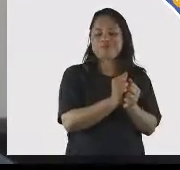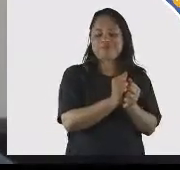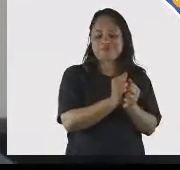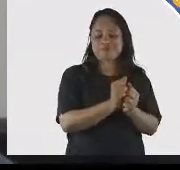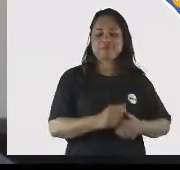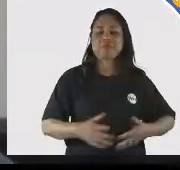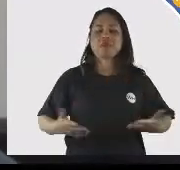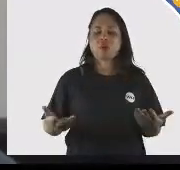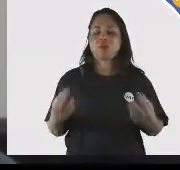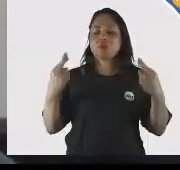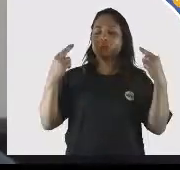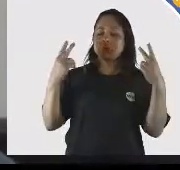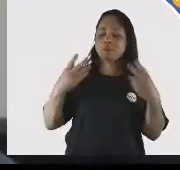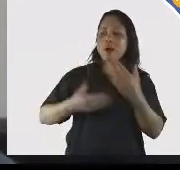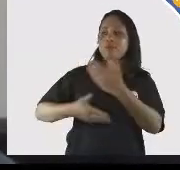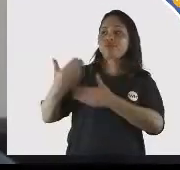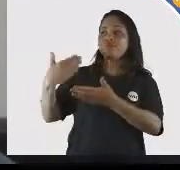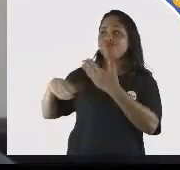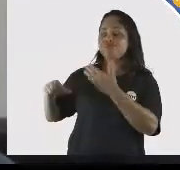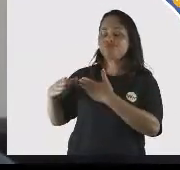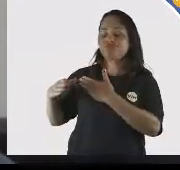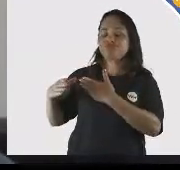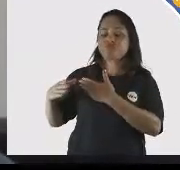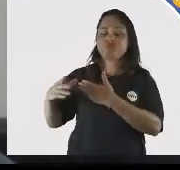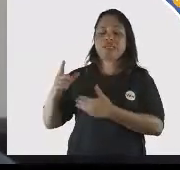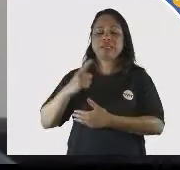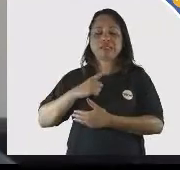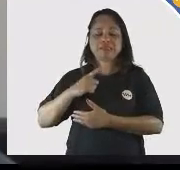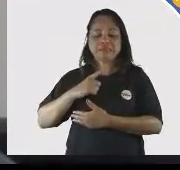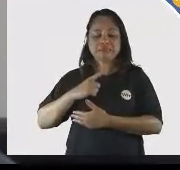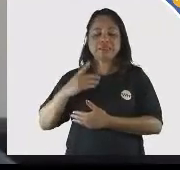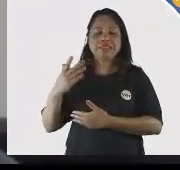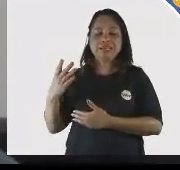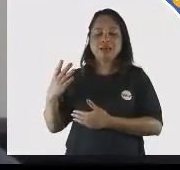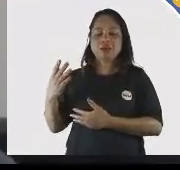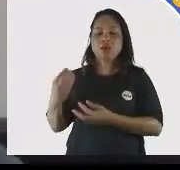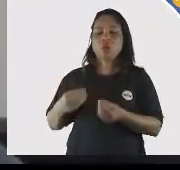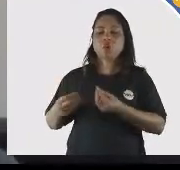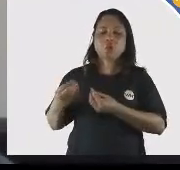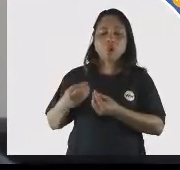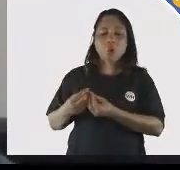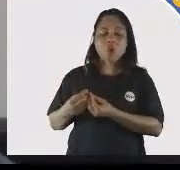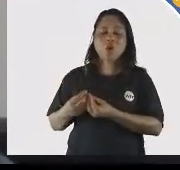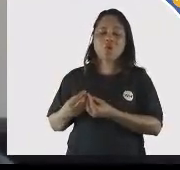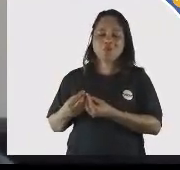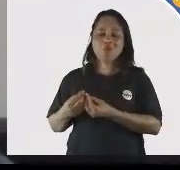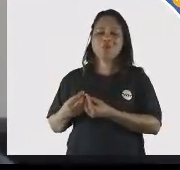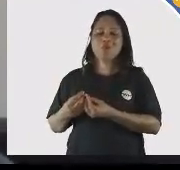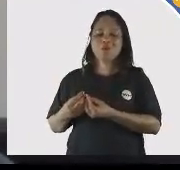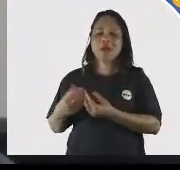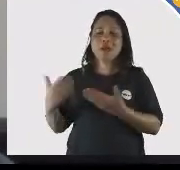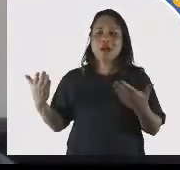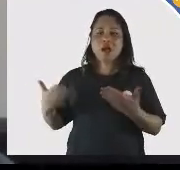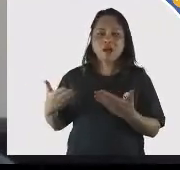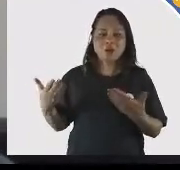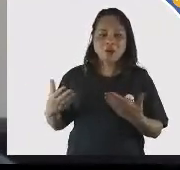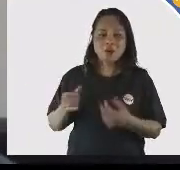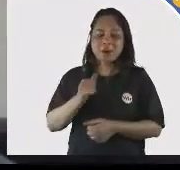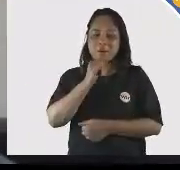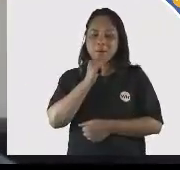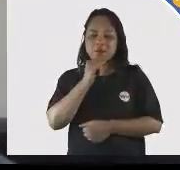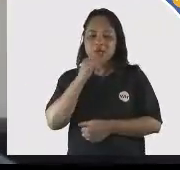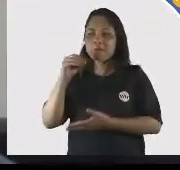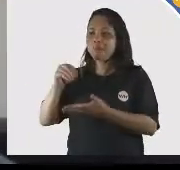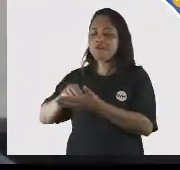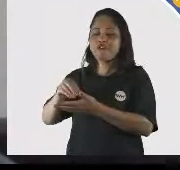natural que esse ano de 2002 haja uma recuperação é em que Pese aí o cenário por exemplo da falta